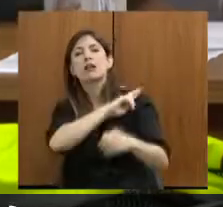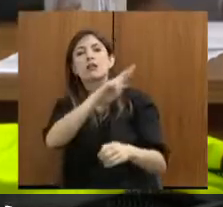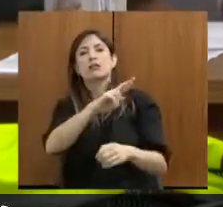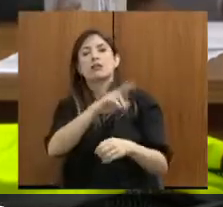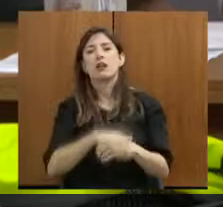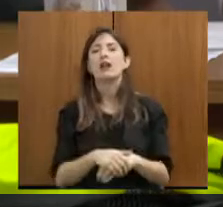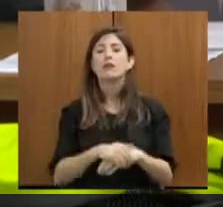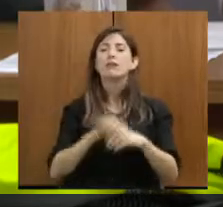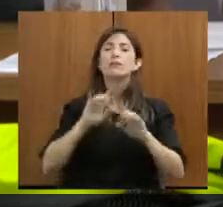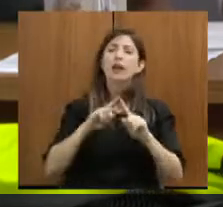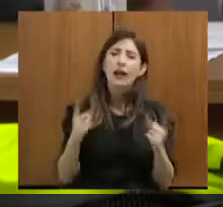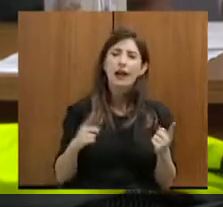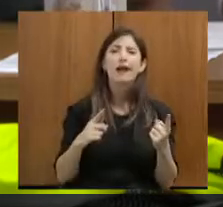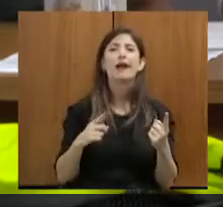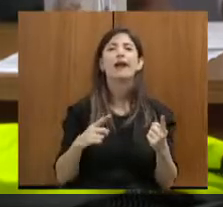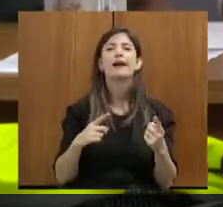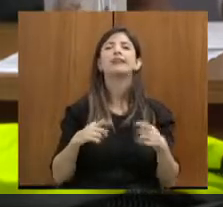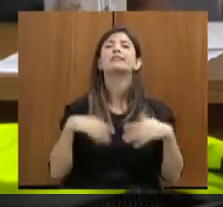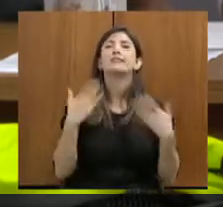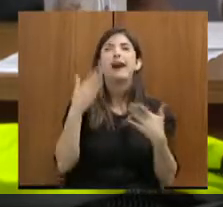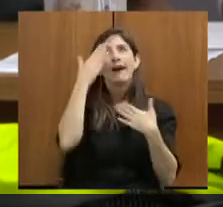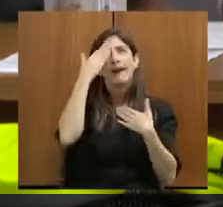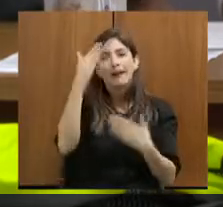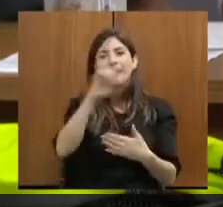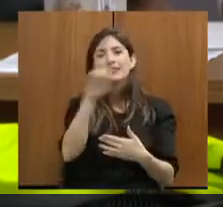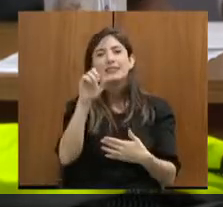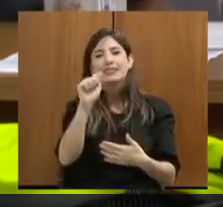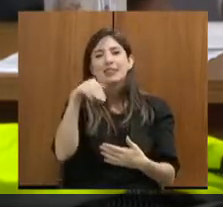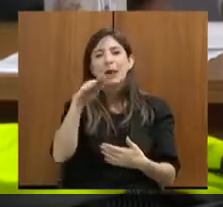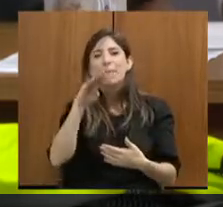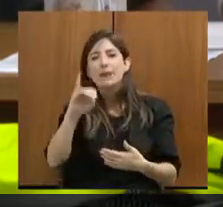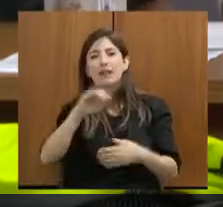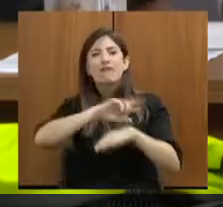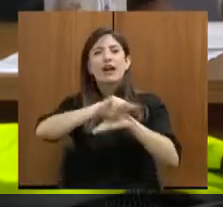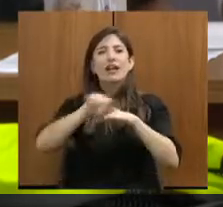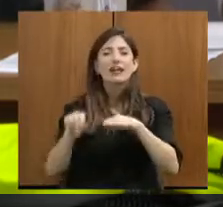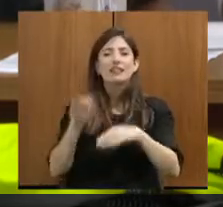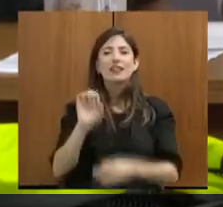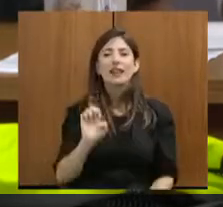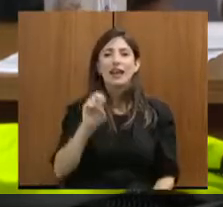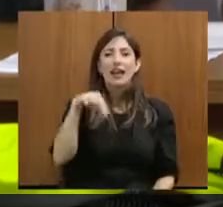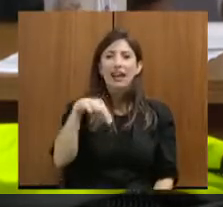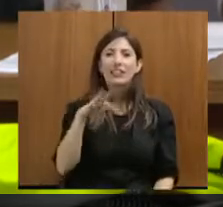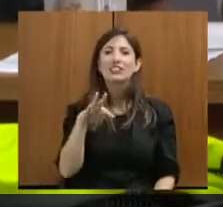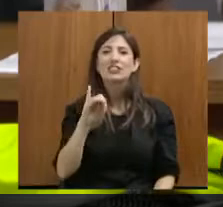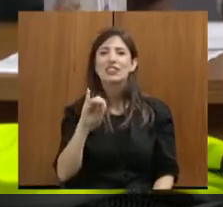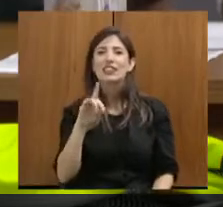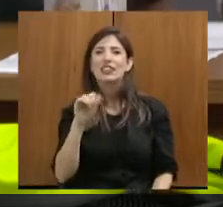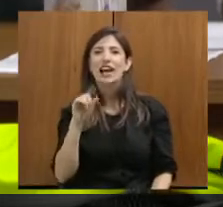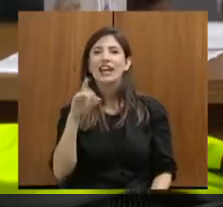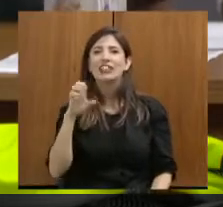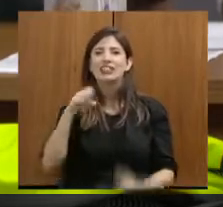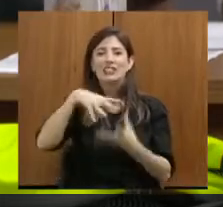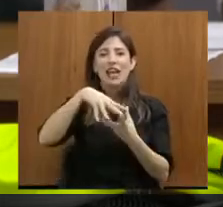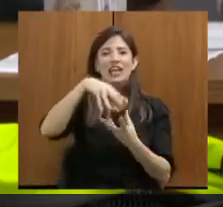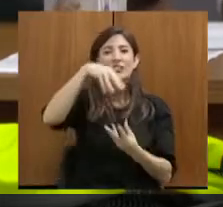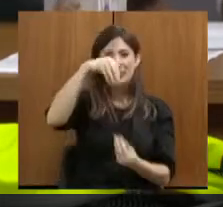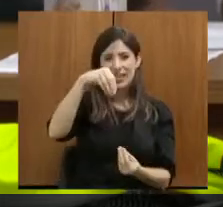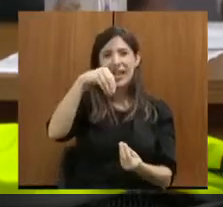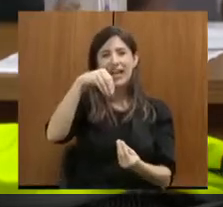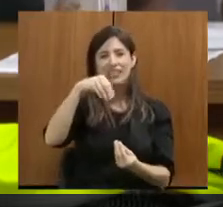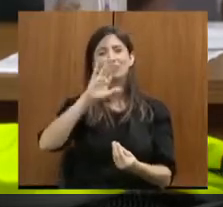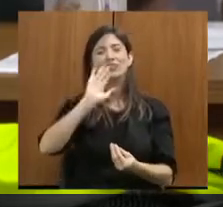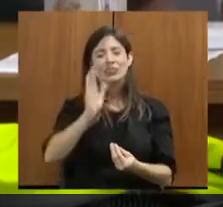mas graças a zambi né todas as entidades O senhor já fez a passagem né então